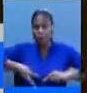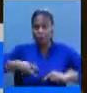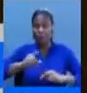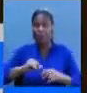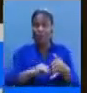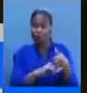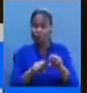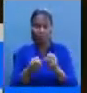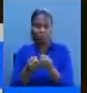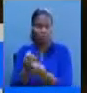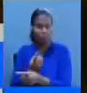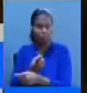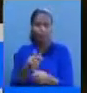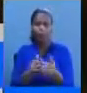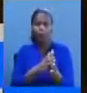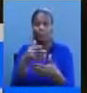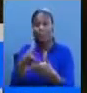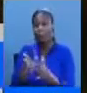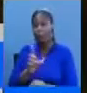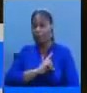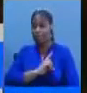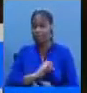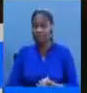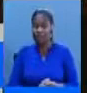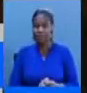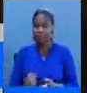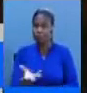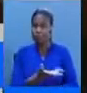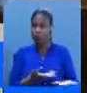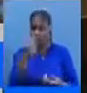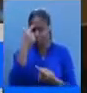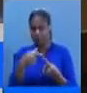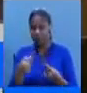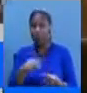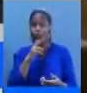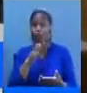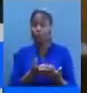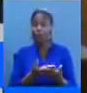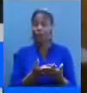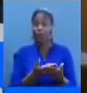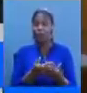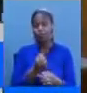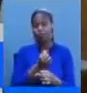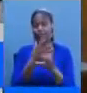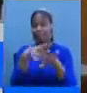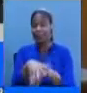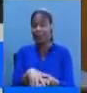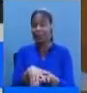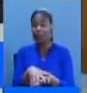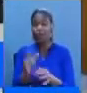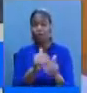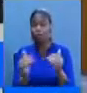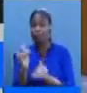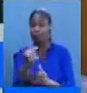a sociedade civil e o setor privado. Uma socialização visando responder através de uma abordagem integrada e